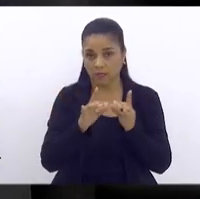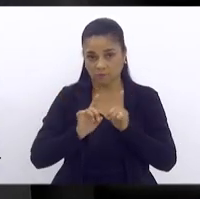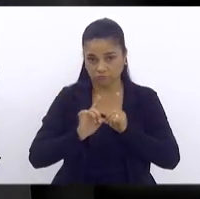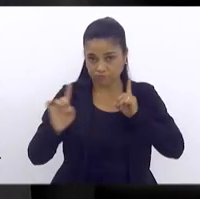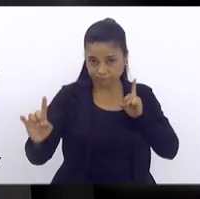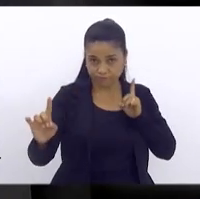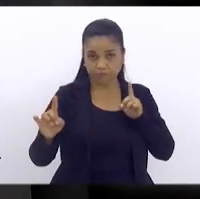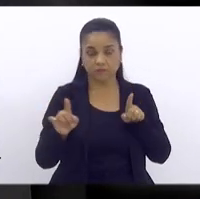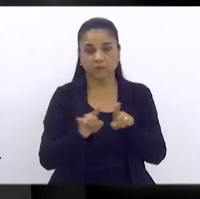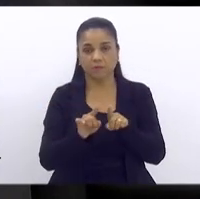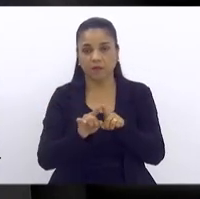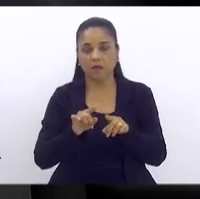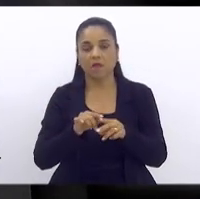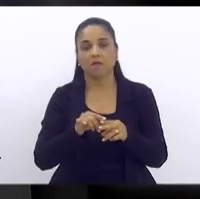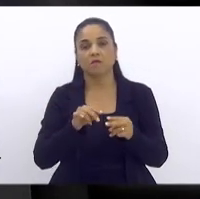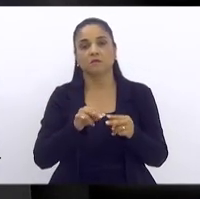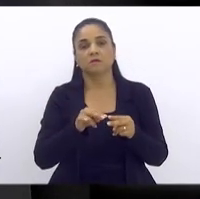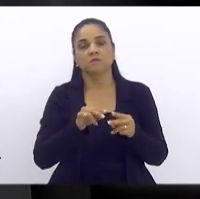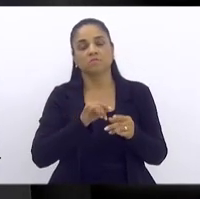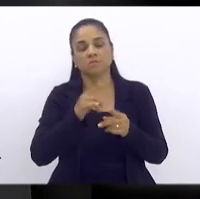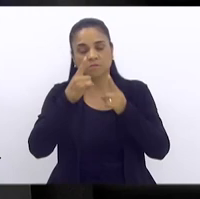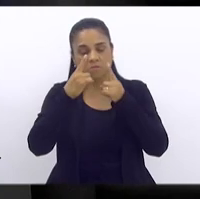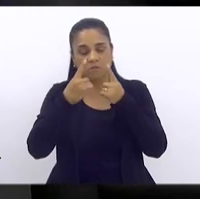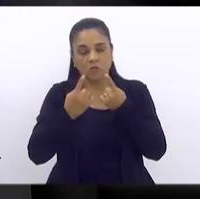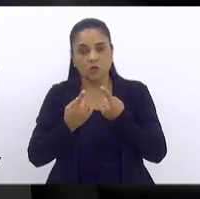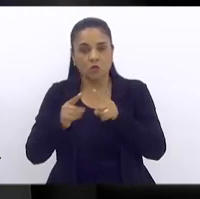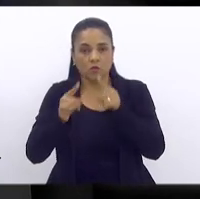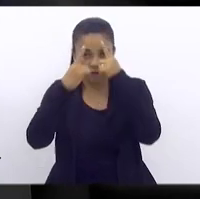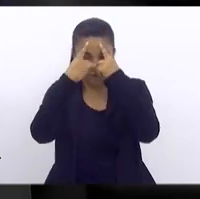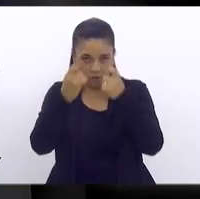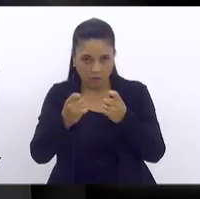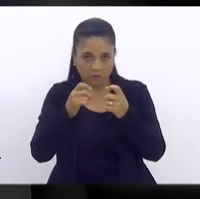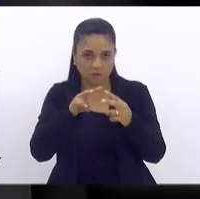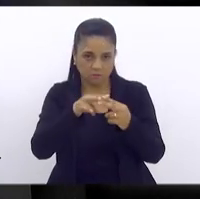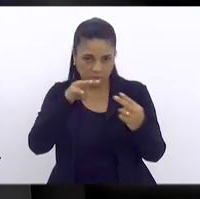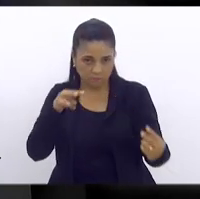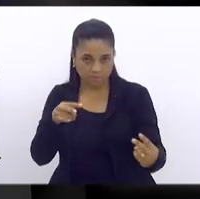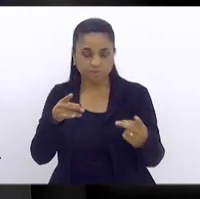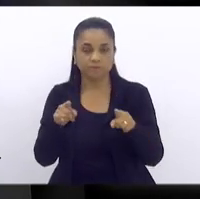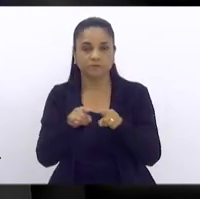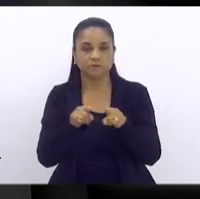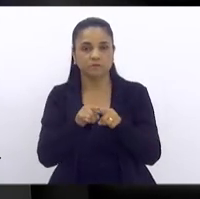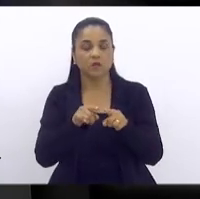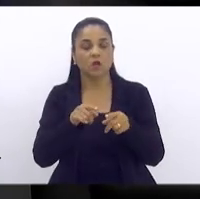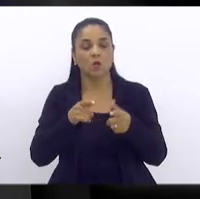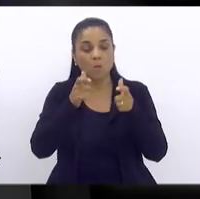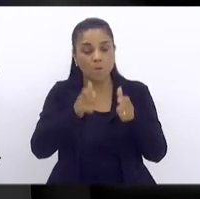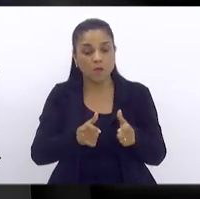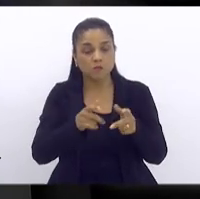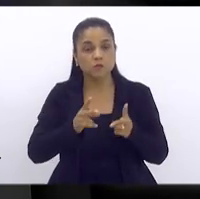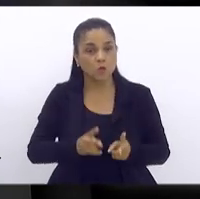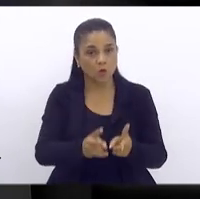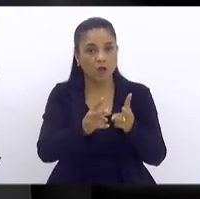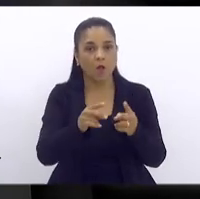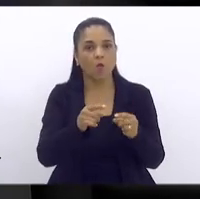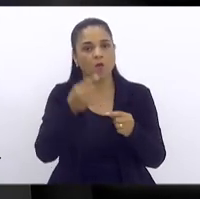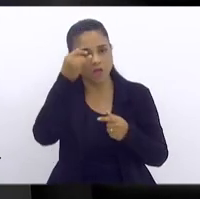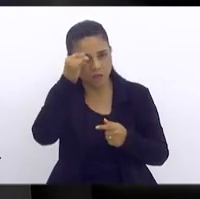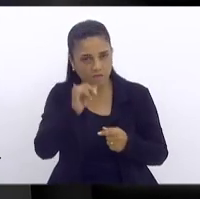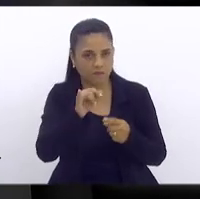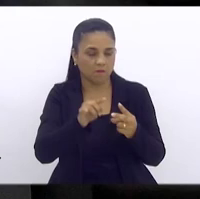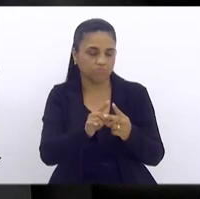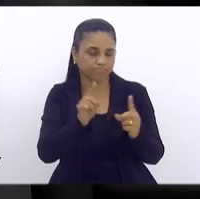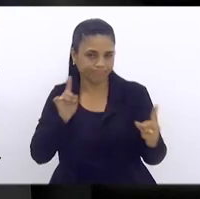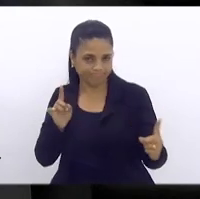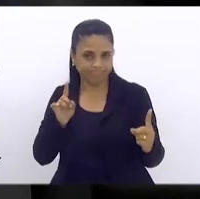violência cibernética, né, que ela pode pedir a proibição de contato, frequentar os mesmos locais, né, dependendo da situação também.